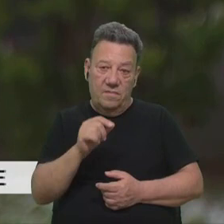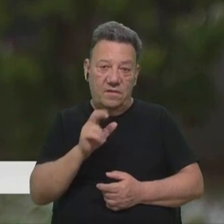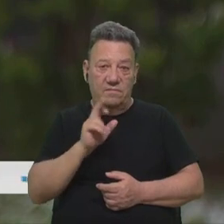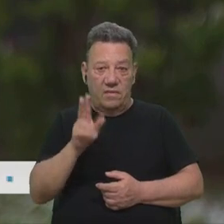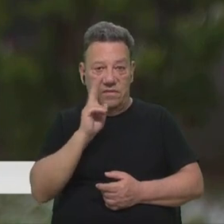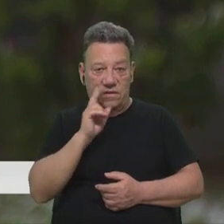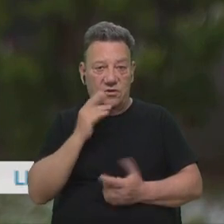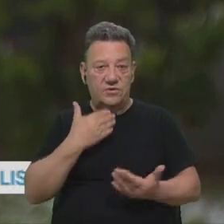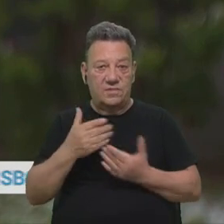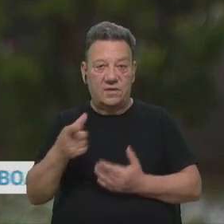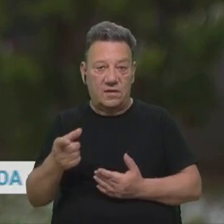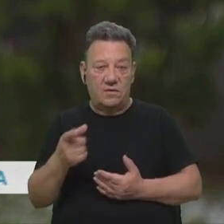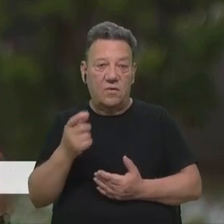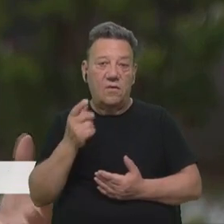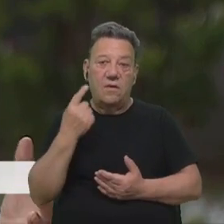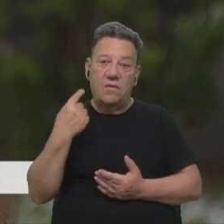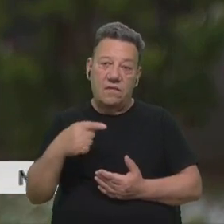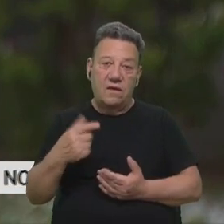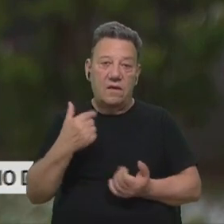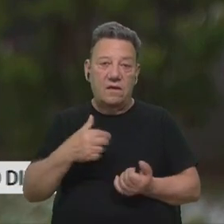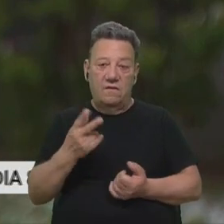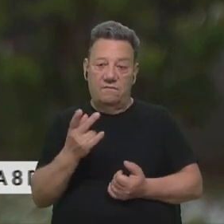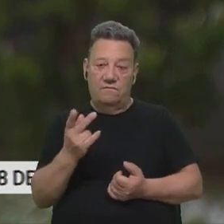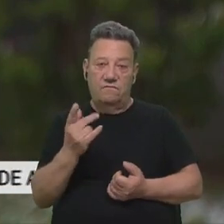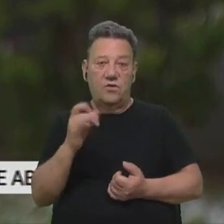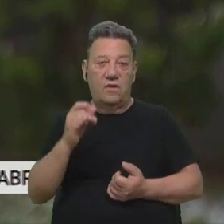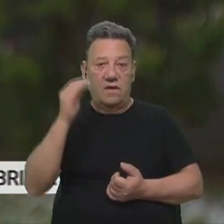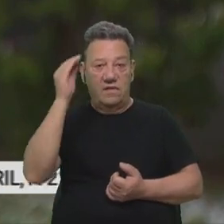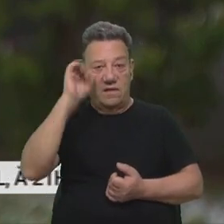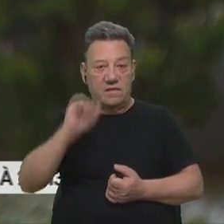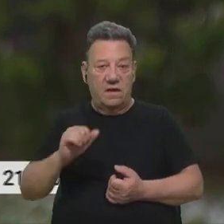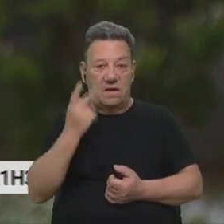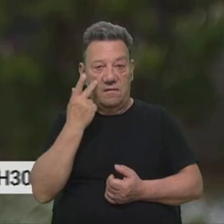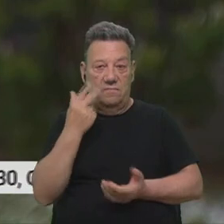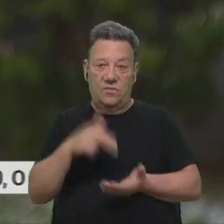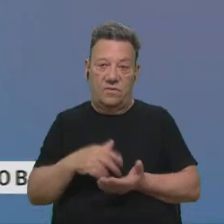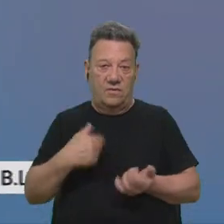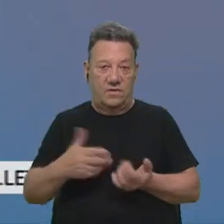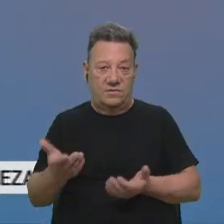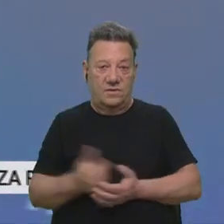assistir a um espetáculo onde a viola da terra é a protagonista.